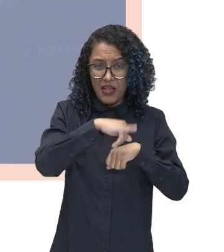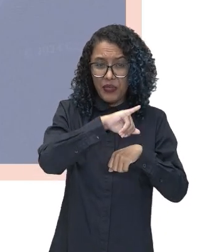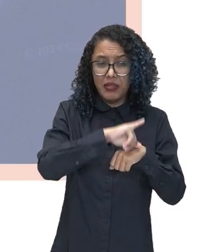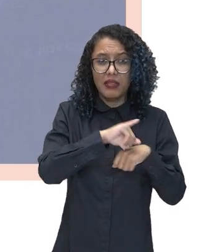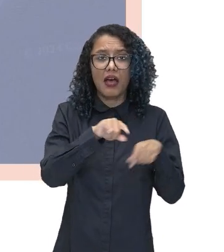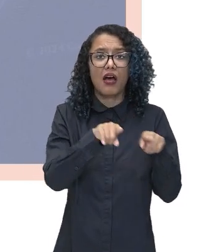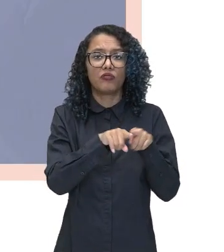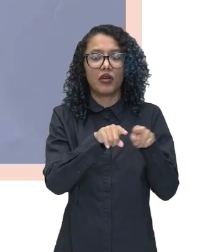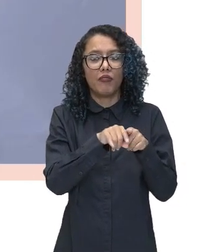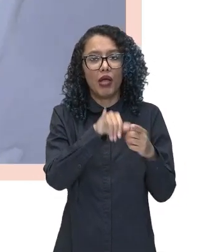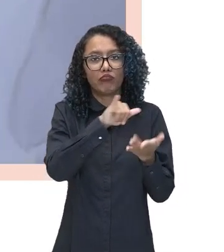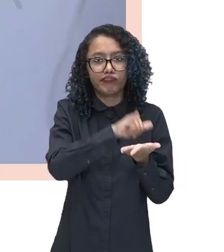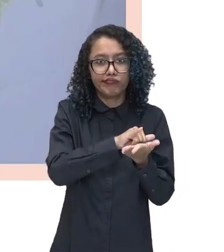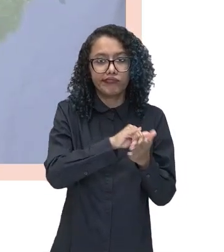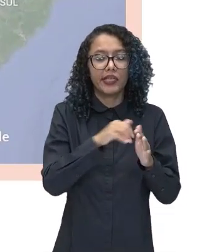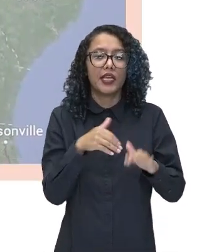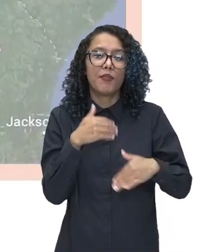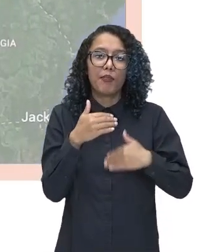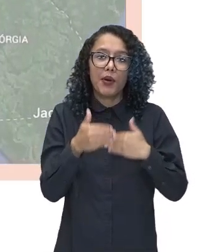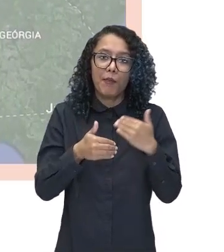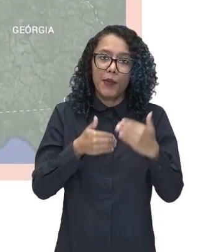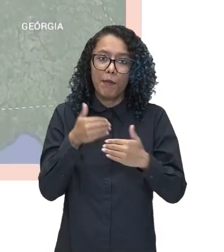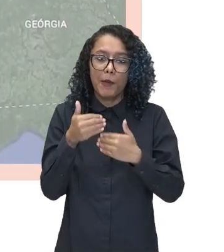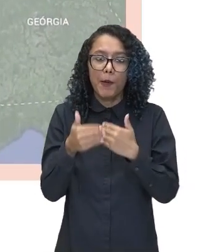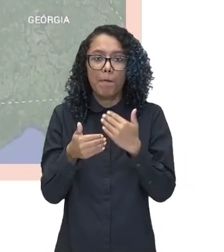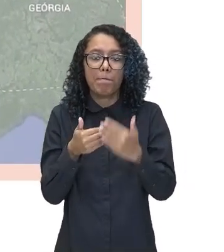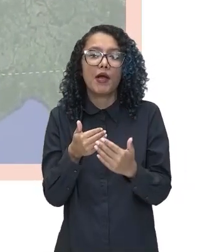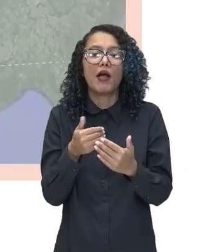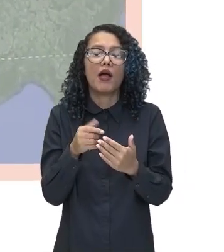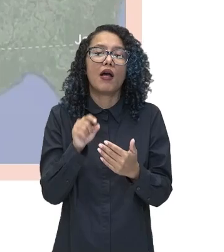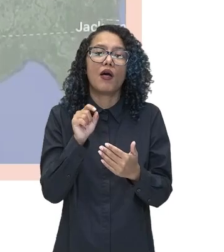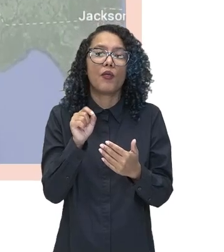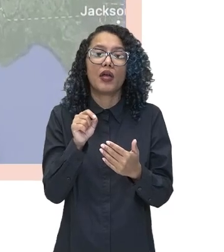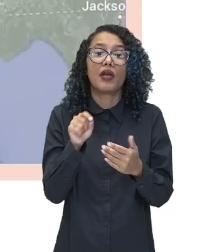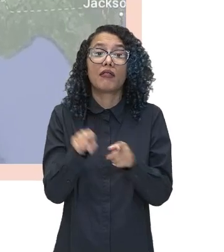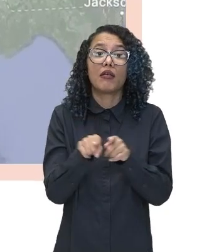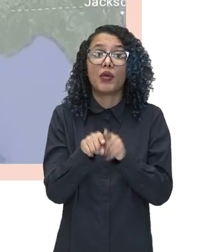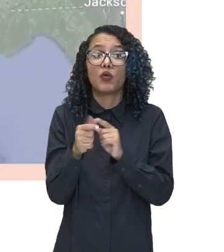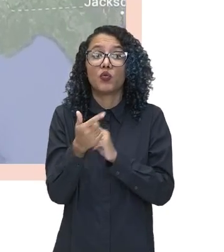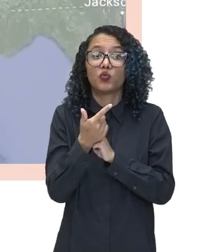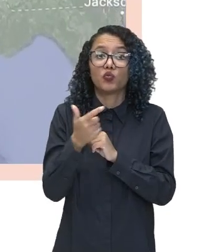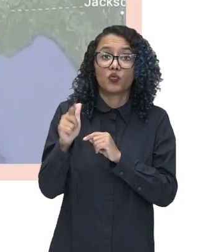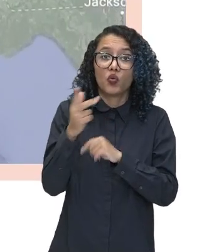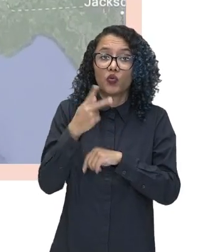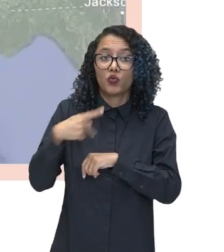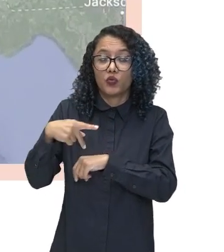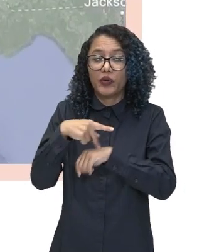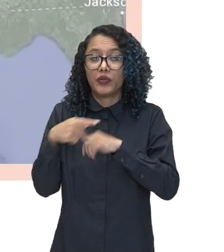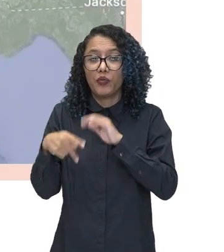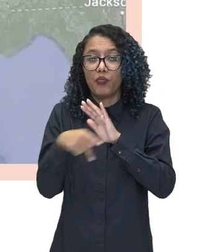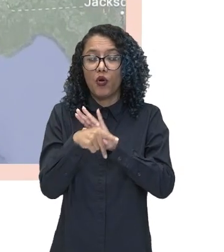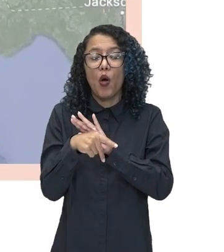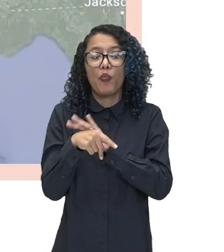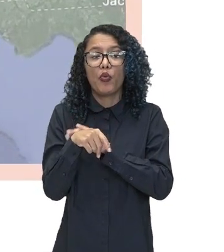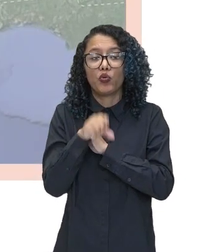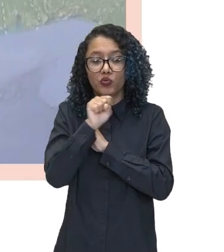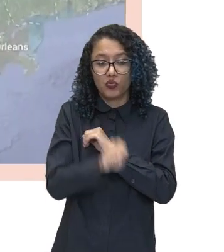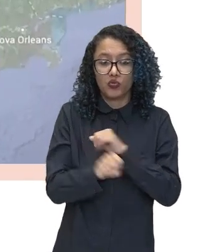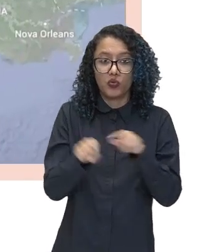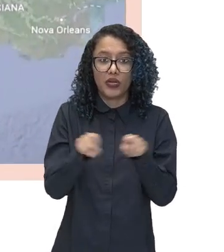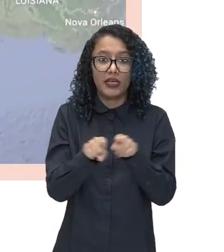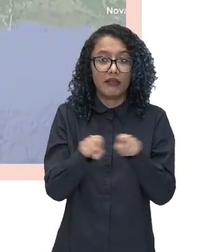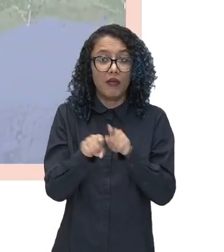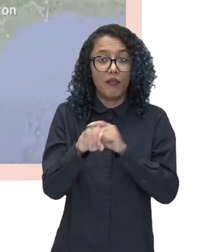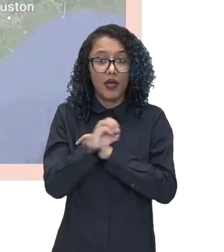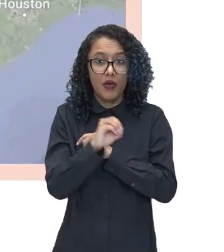York. Posteriormente, a importância dos países no sul e no oeste, da questão do